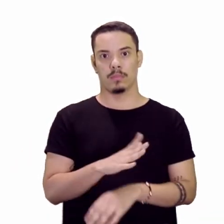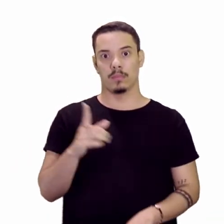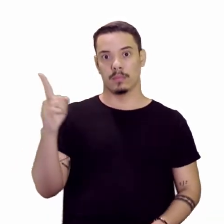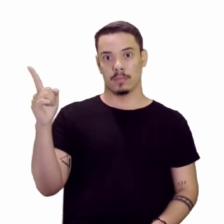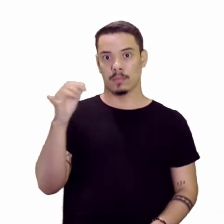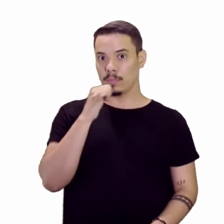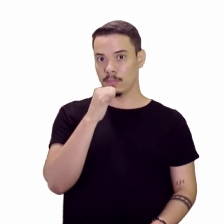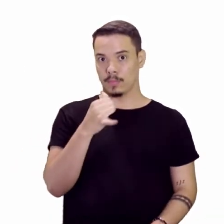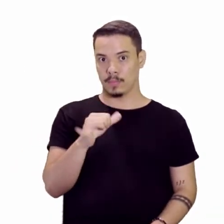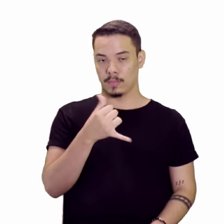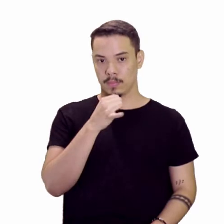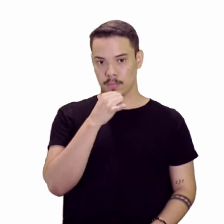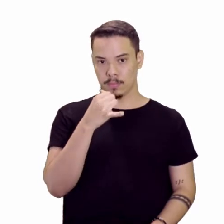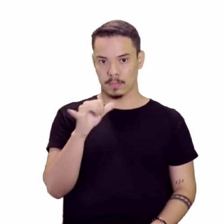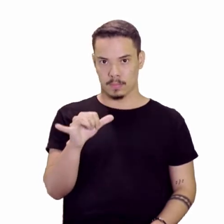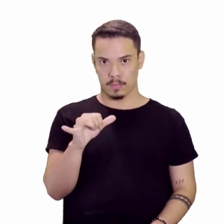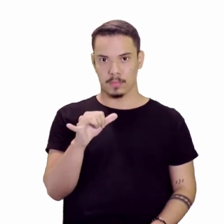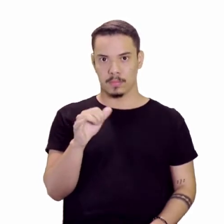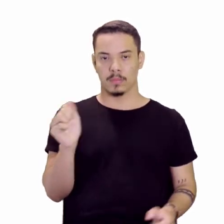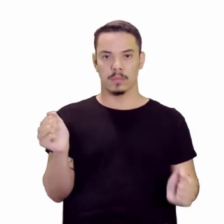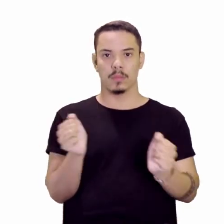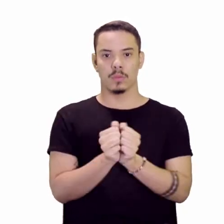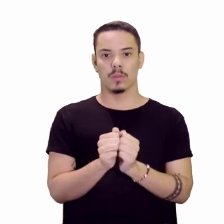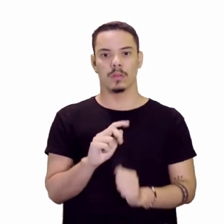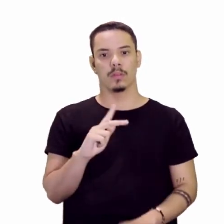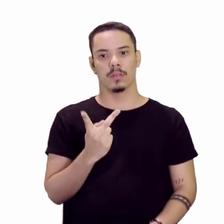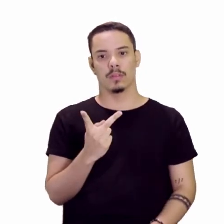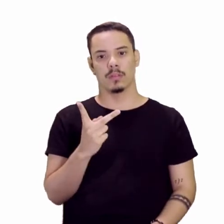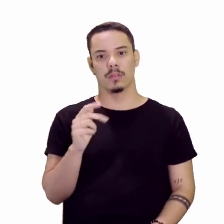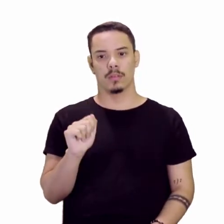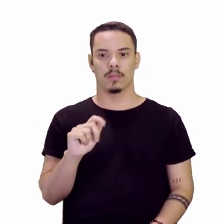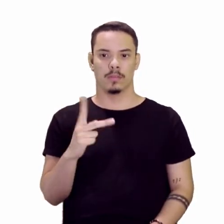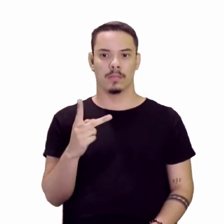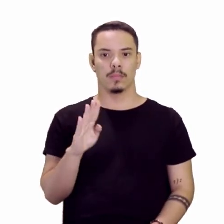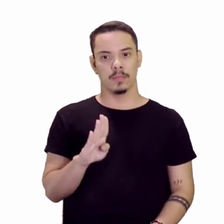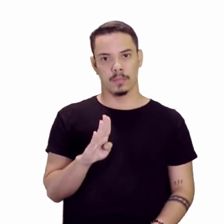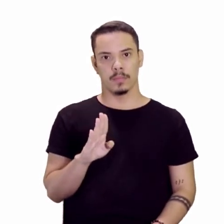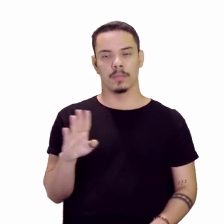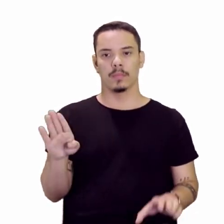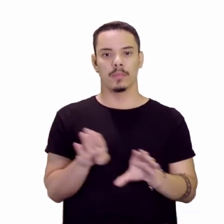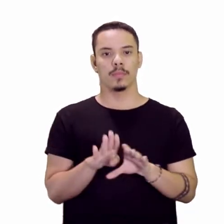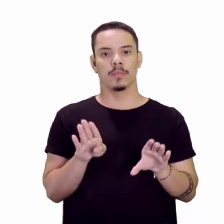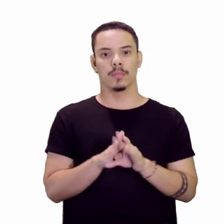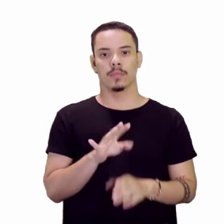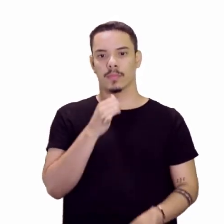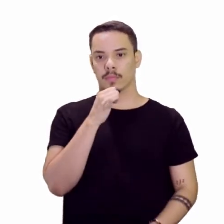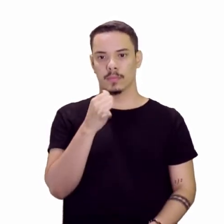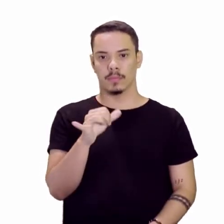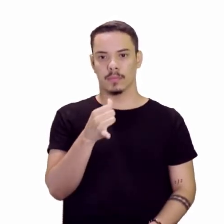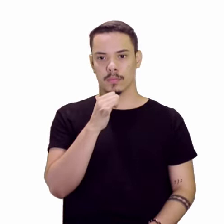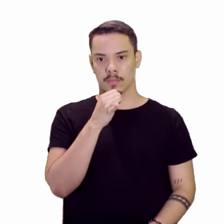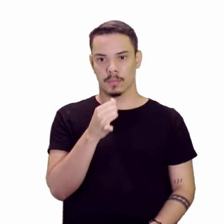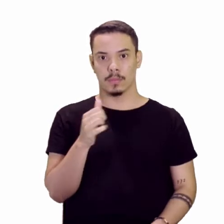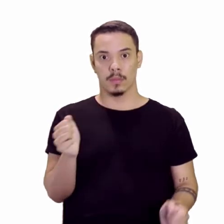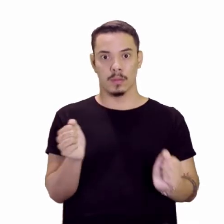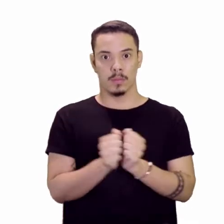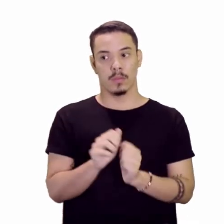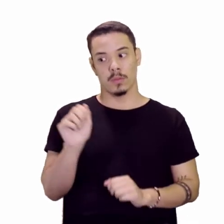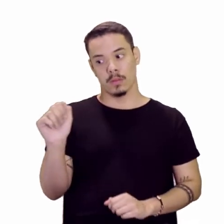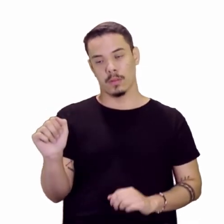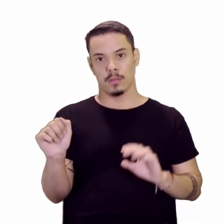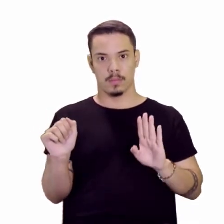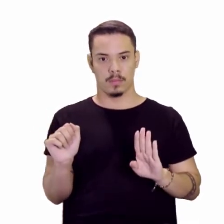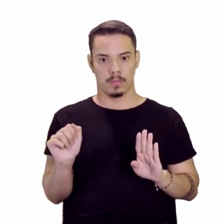energia, né? MGH, MGHB, a variação de energia. E como aqui a energia? No aqui ponto também? A e no ponto